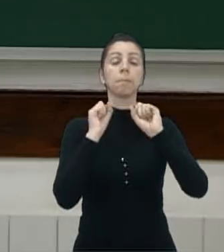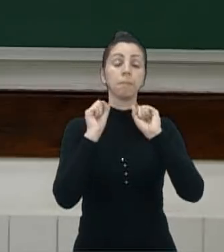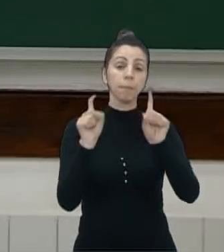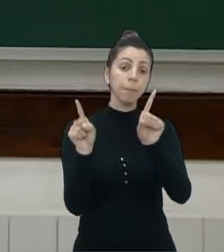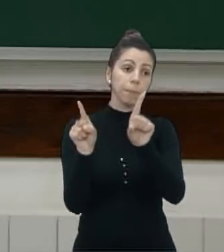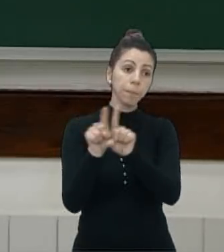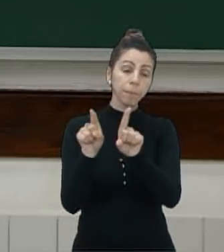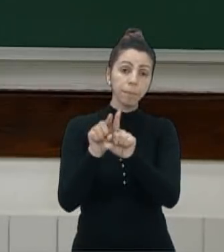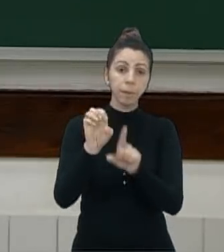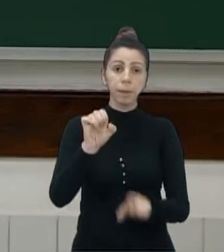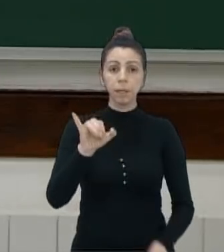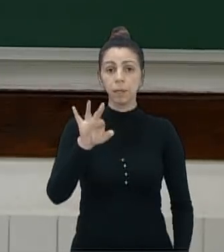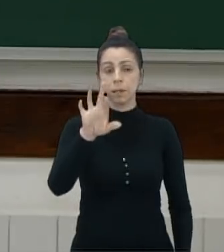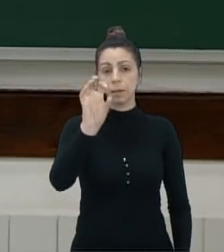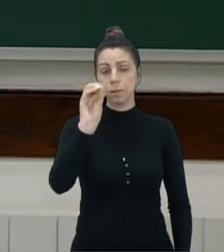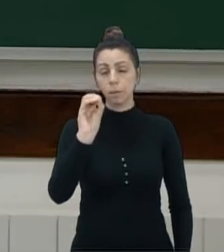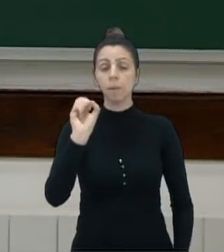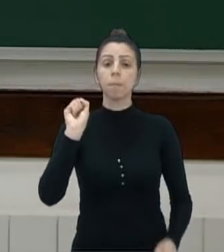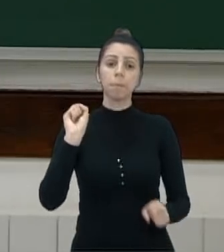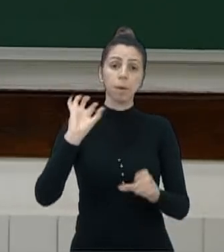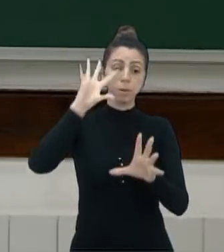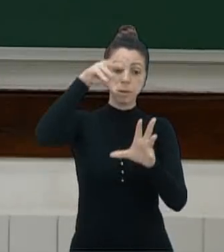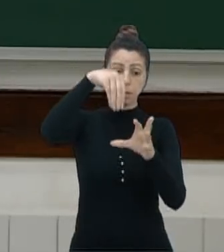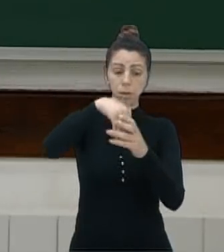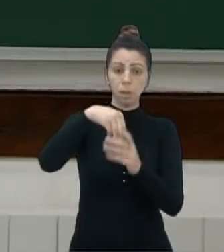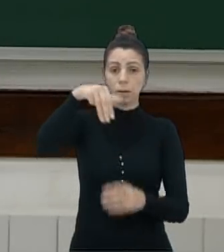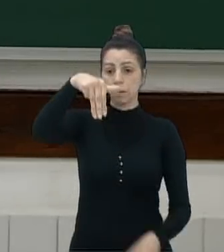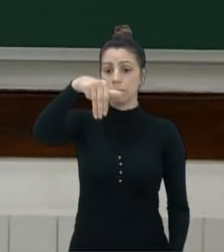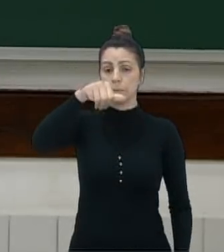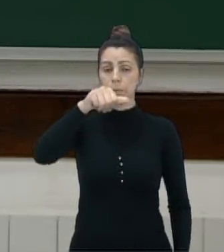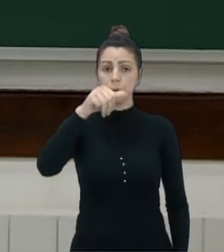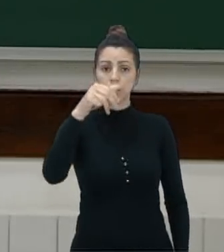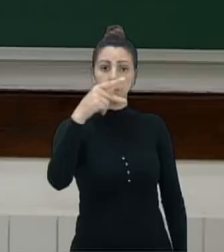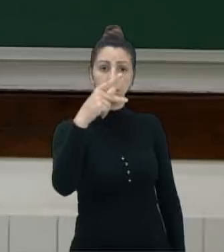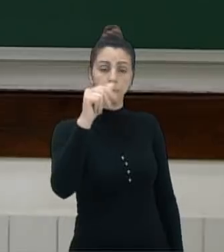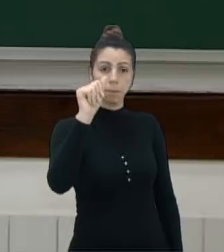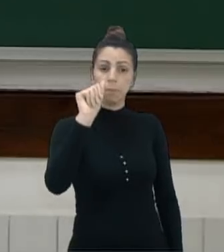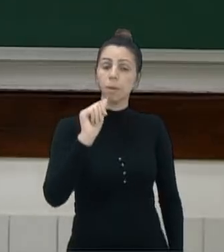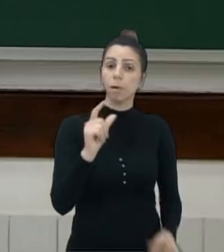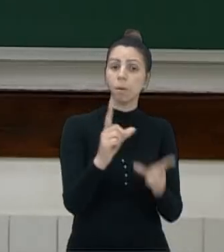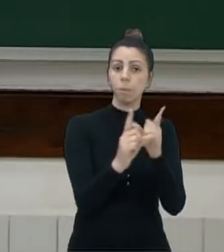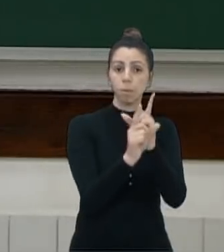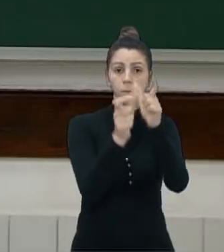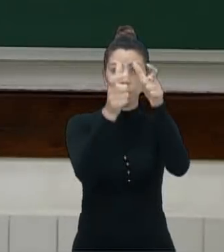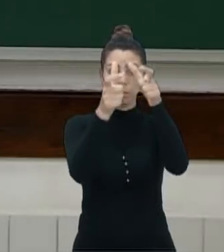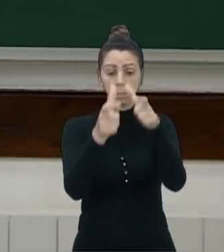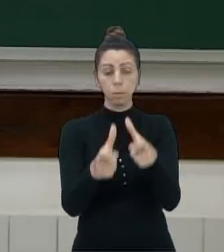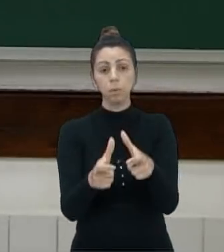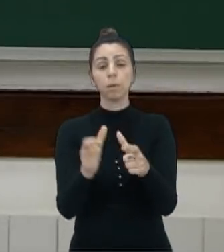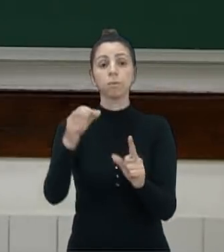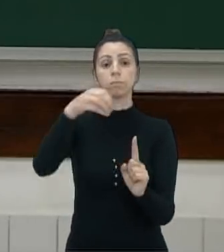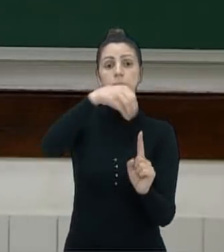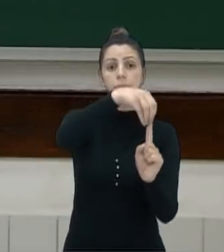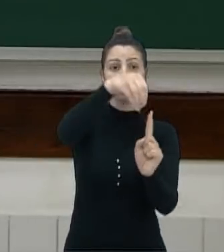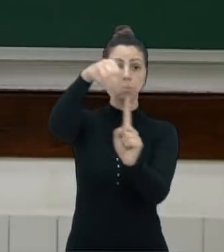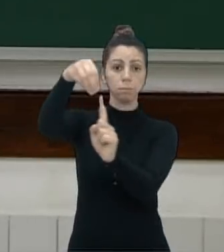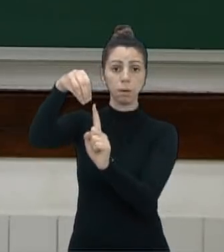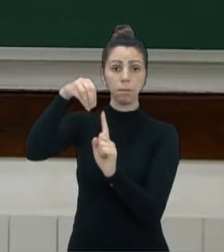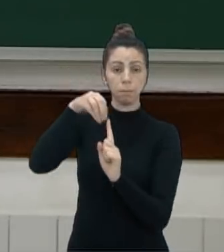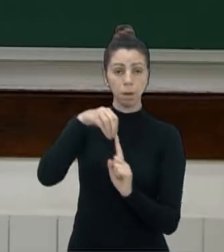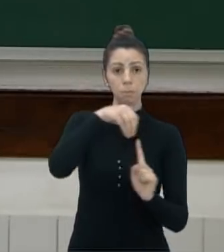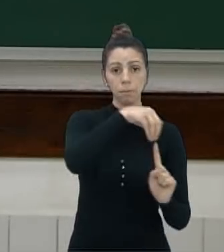pode envolver um mapa, uma localização, uma edificação. Ele vai estar fazendo